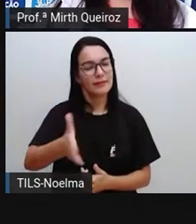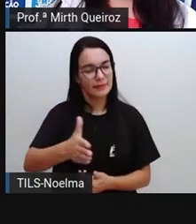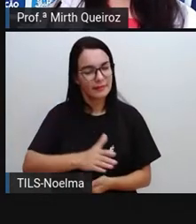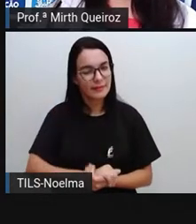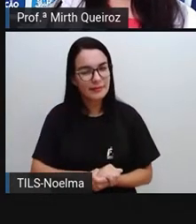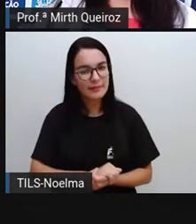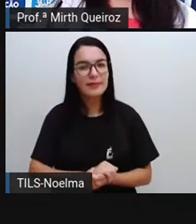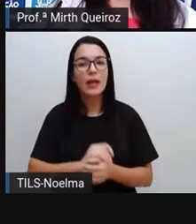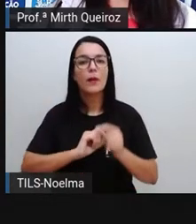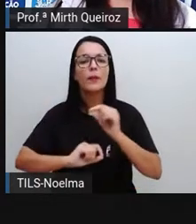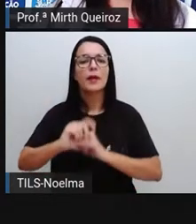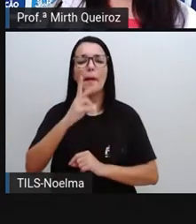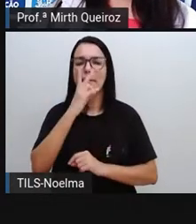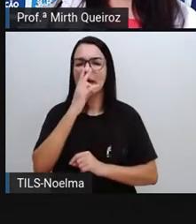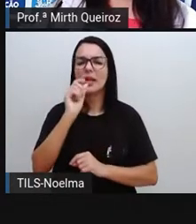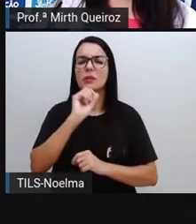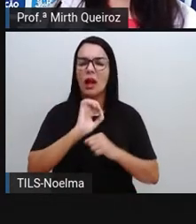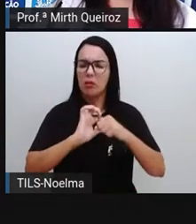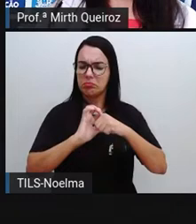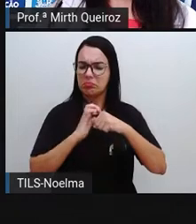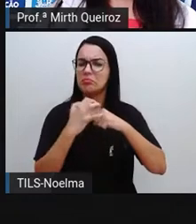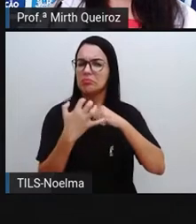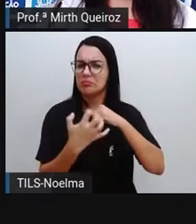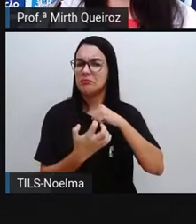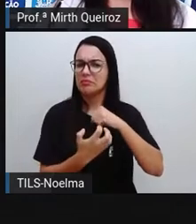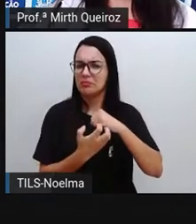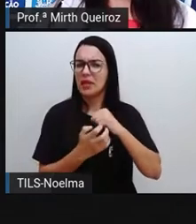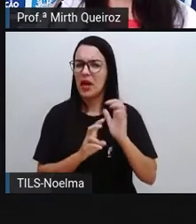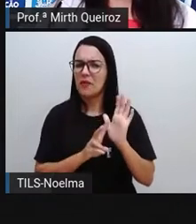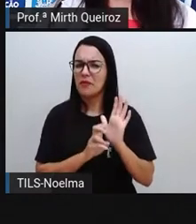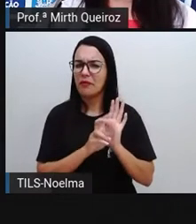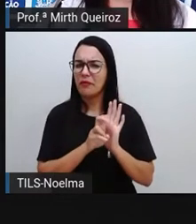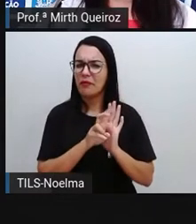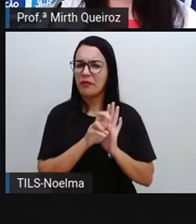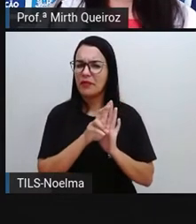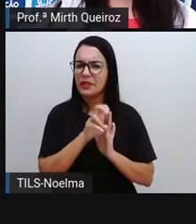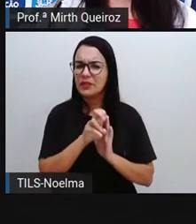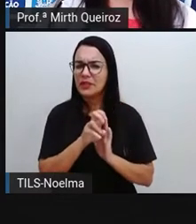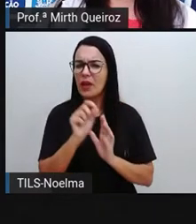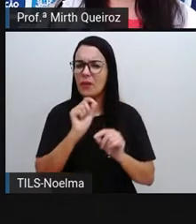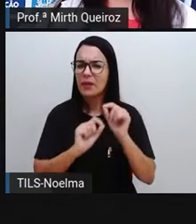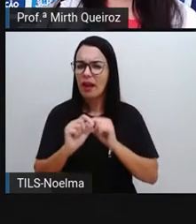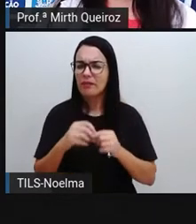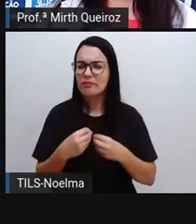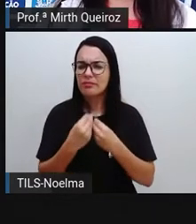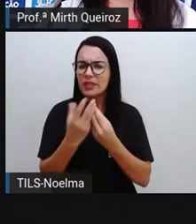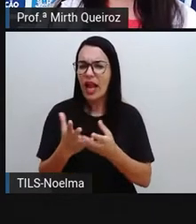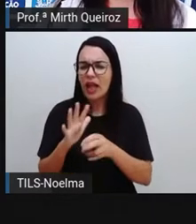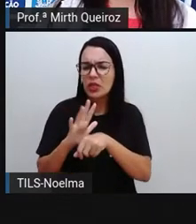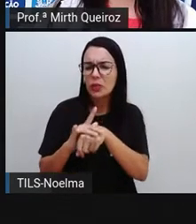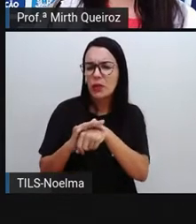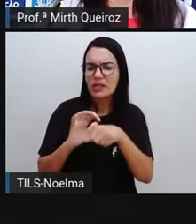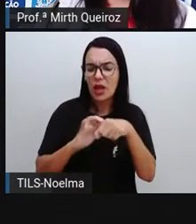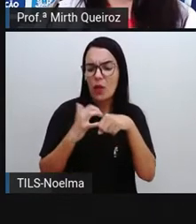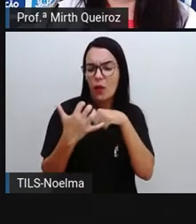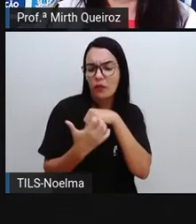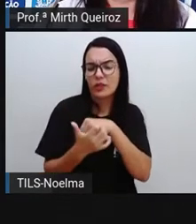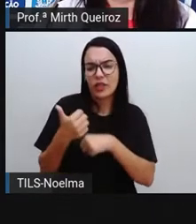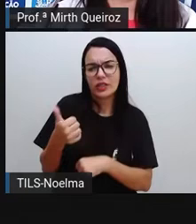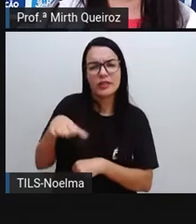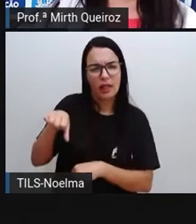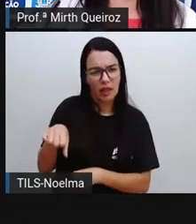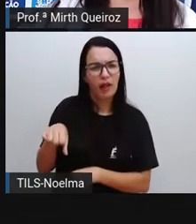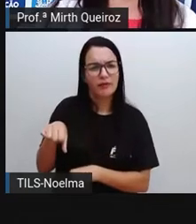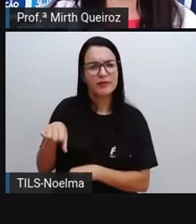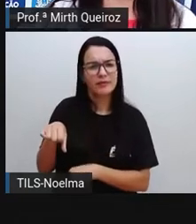Tá parecendo que é o coronavírus, pro, que é o vírus causador da doença COVID-19. E